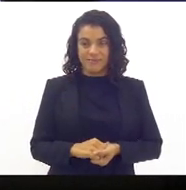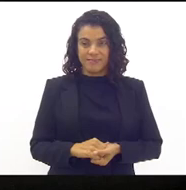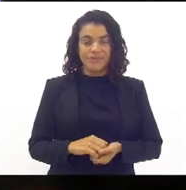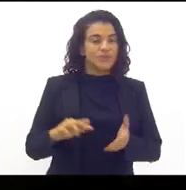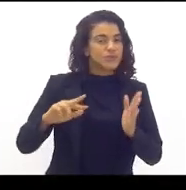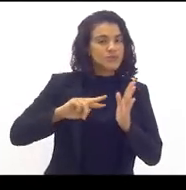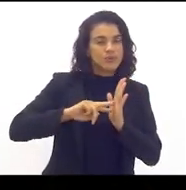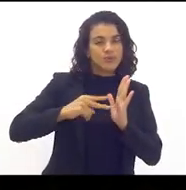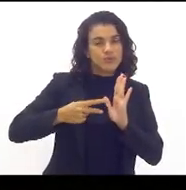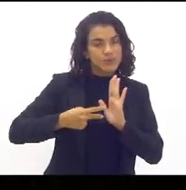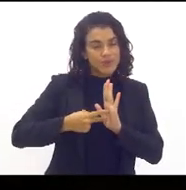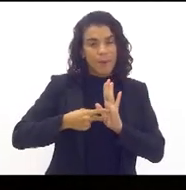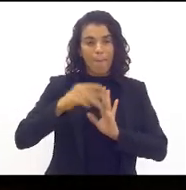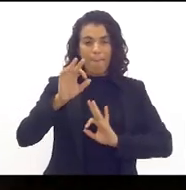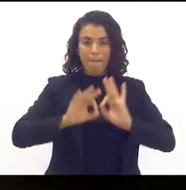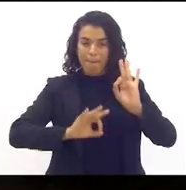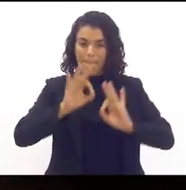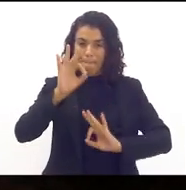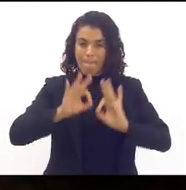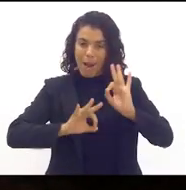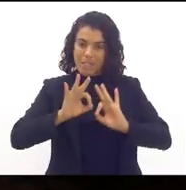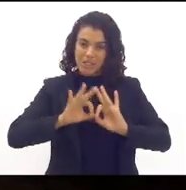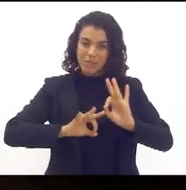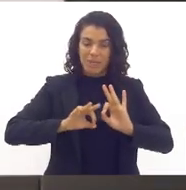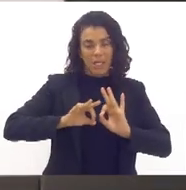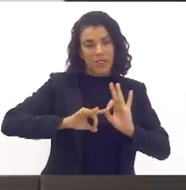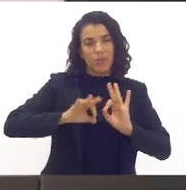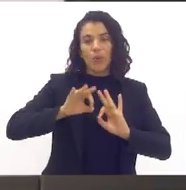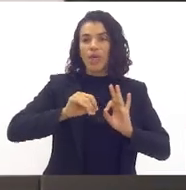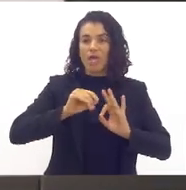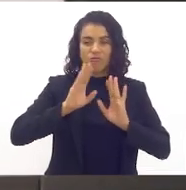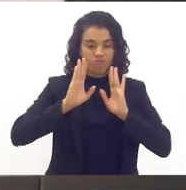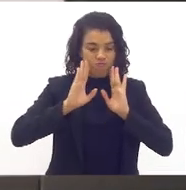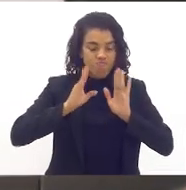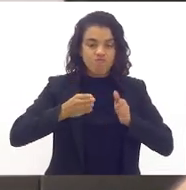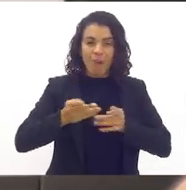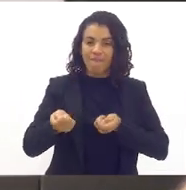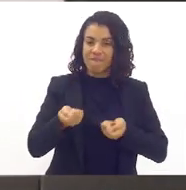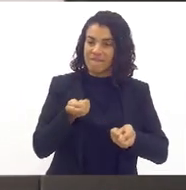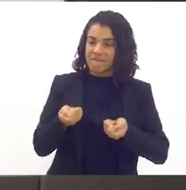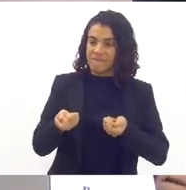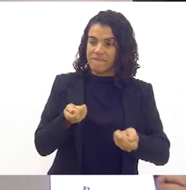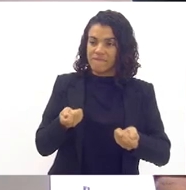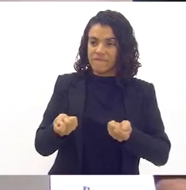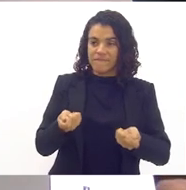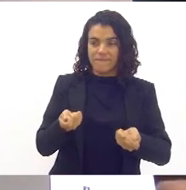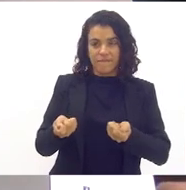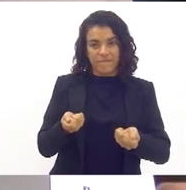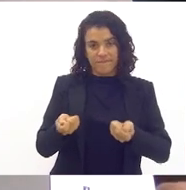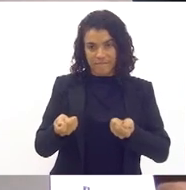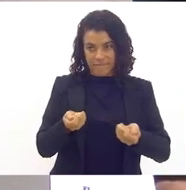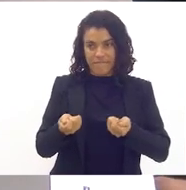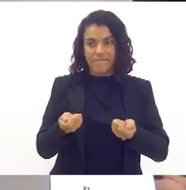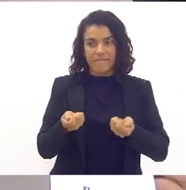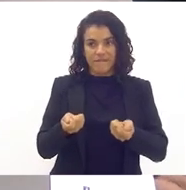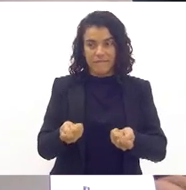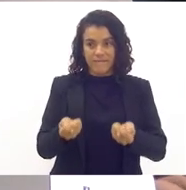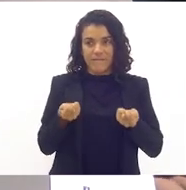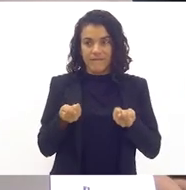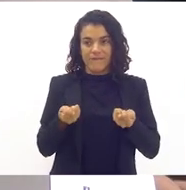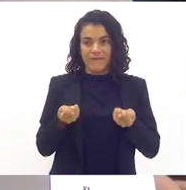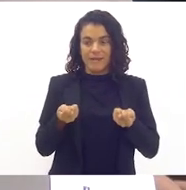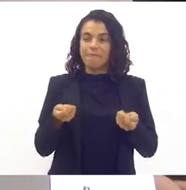seja, planejamento com a caneta afiada no contingenciamento, né? Senão, abriu o ano de